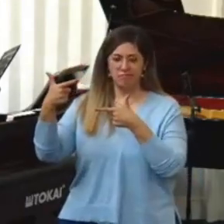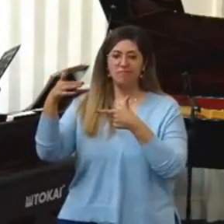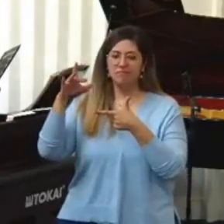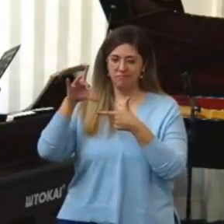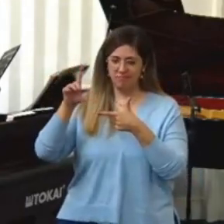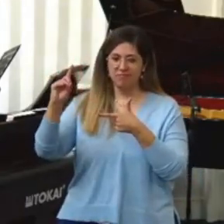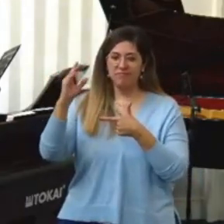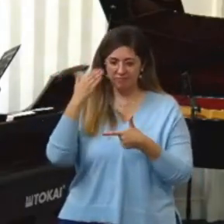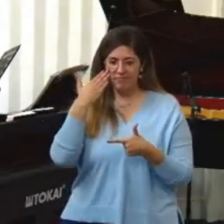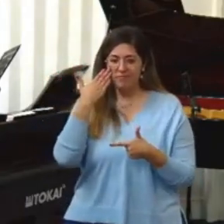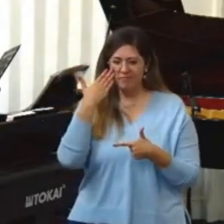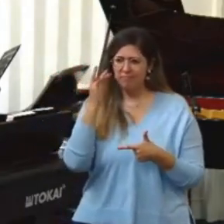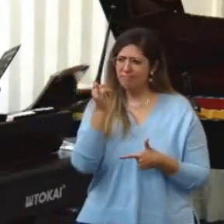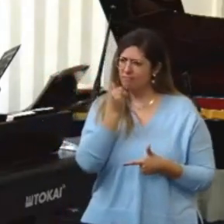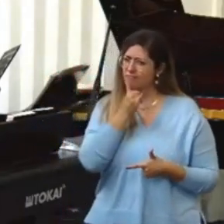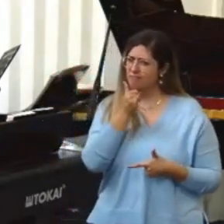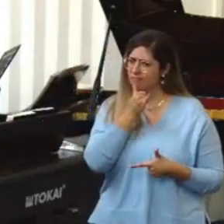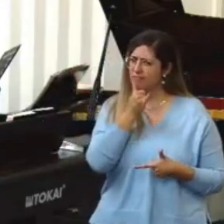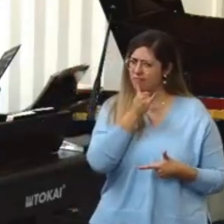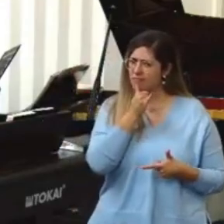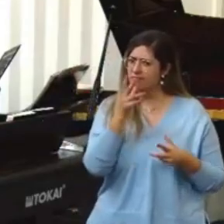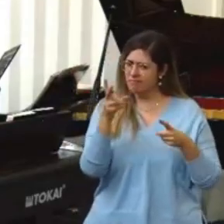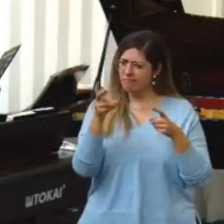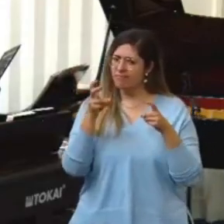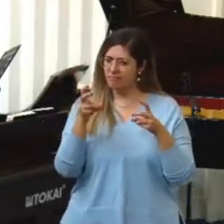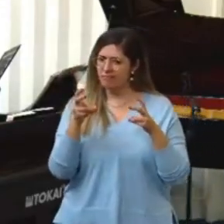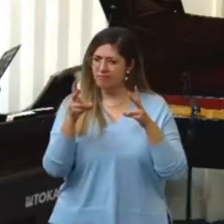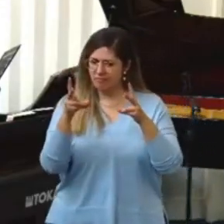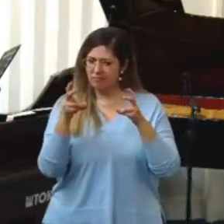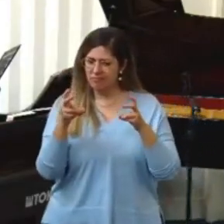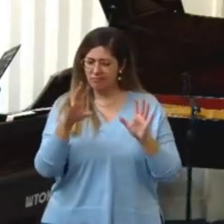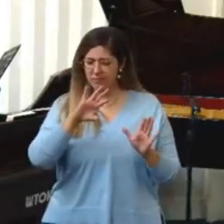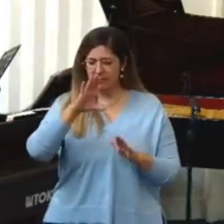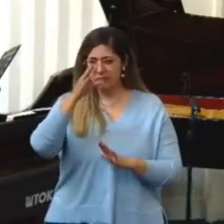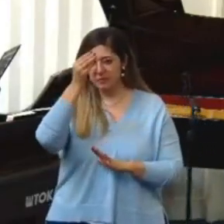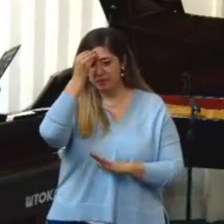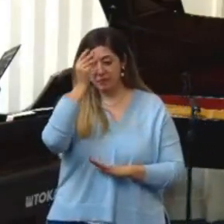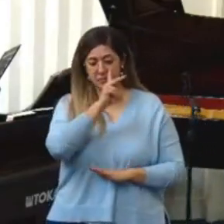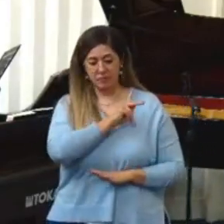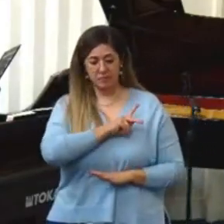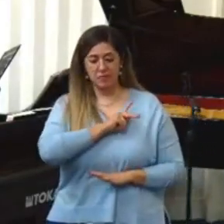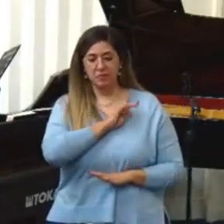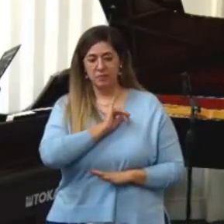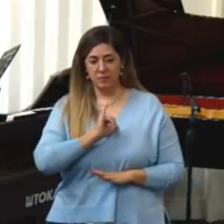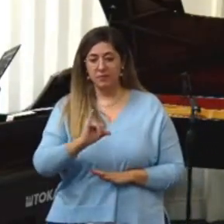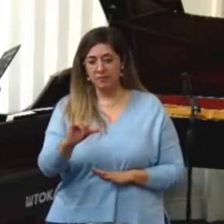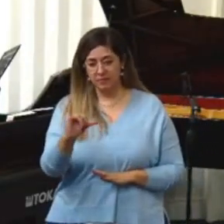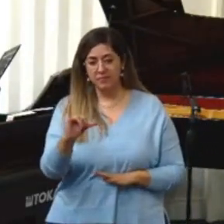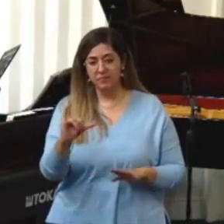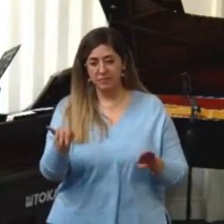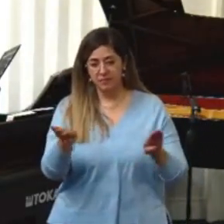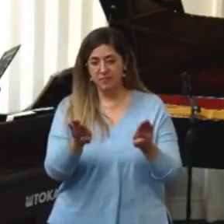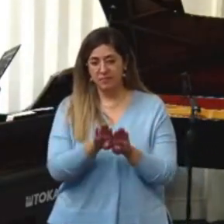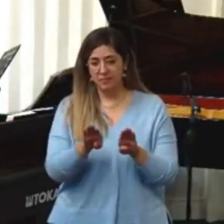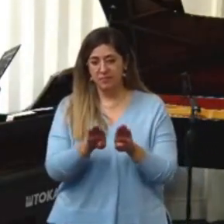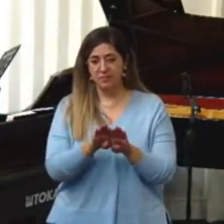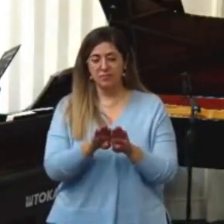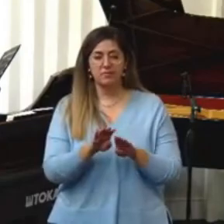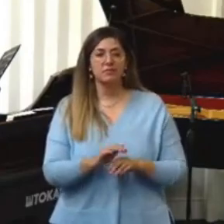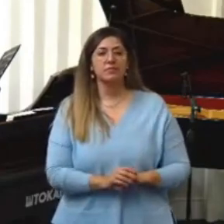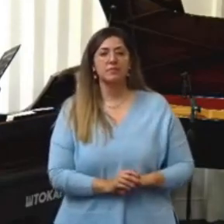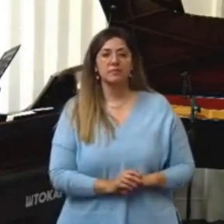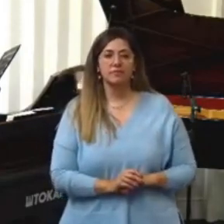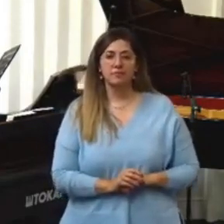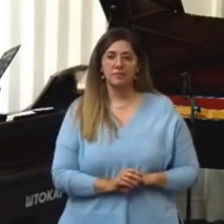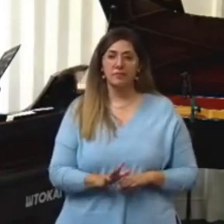E isso é muito triste, mas Paulo já disse isso muito tempo depois. O